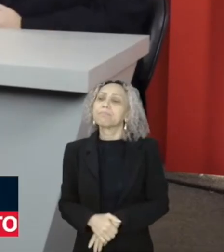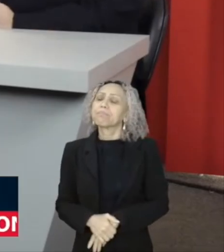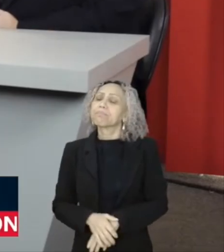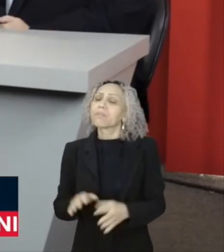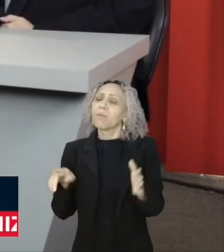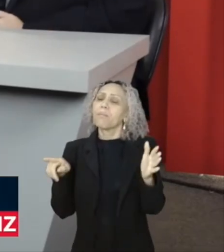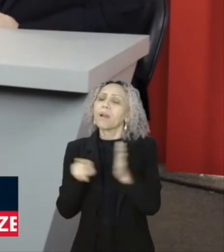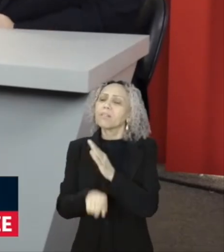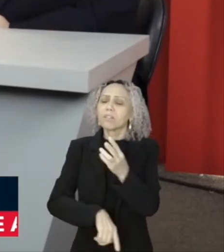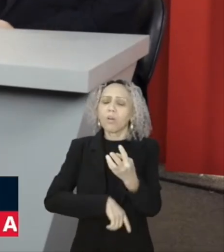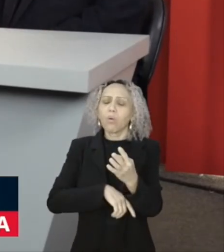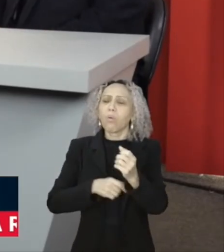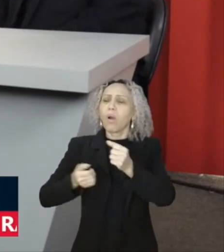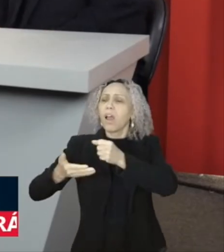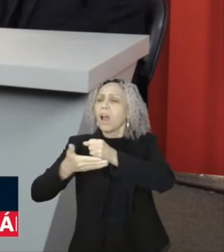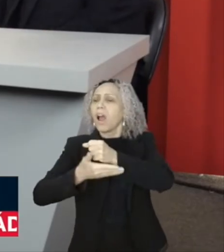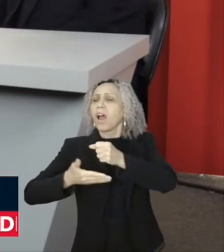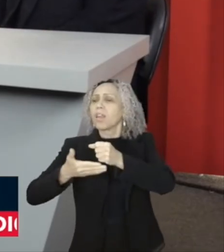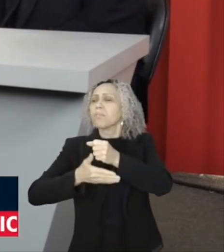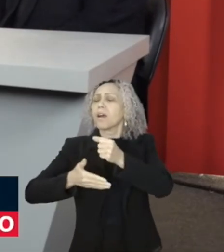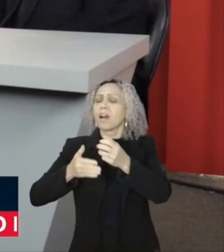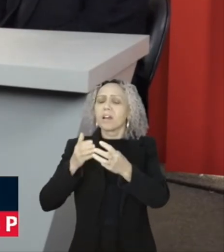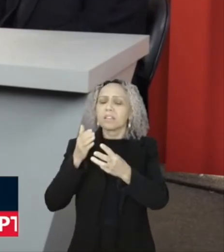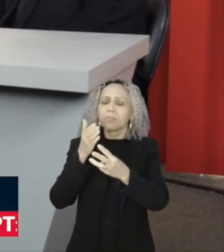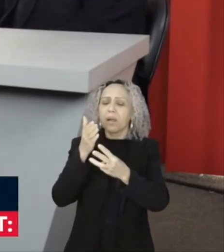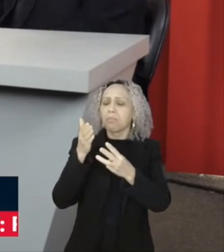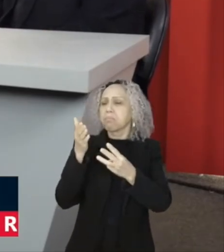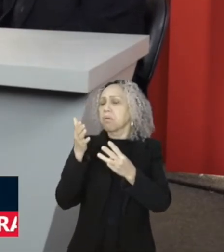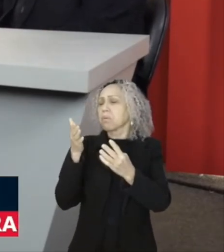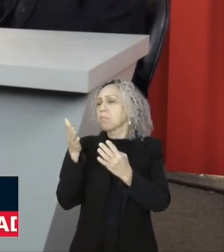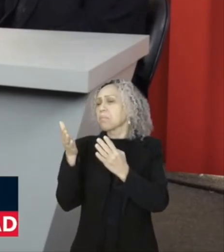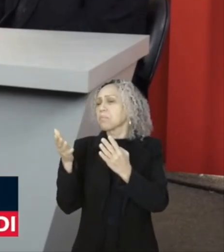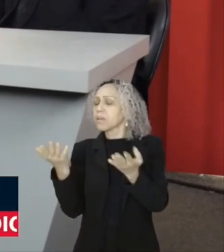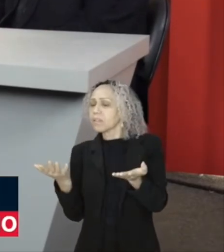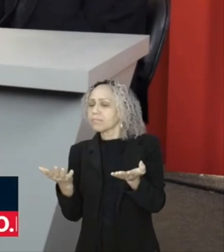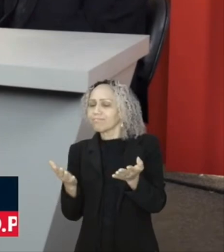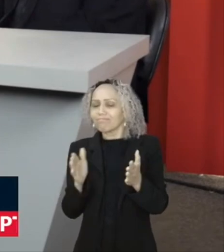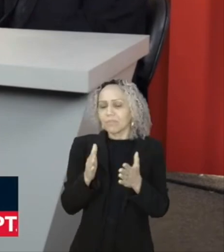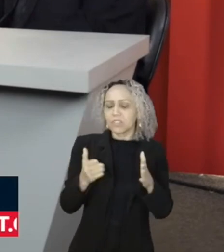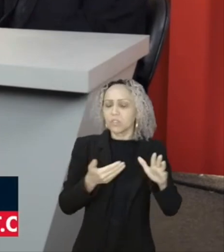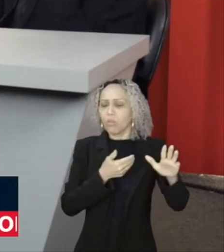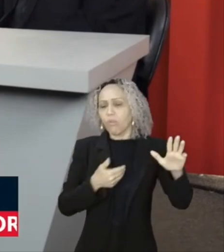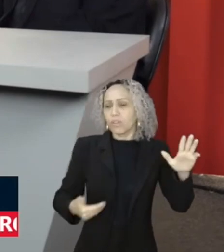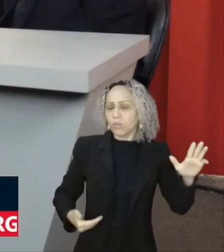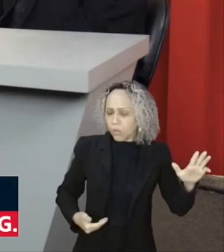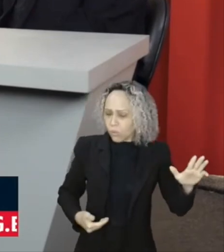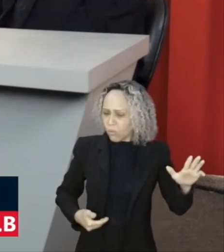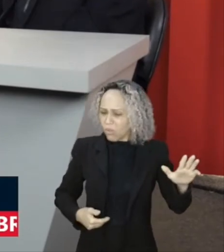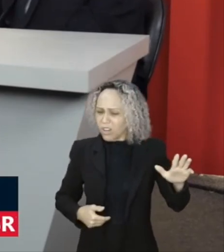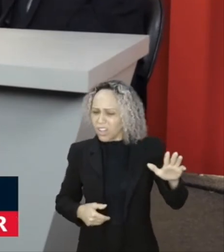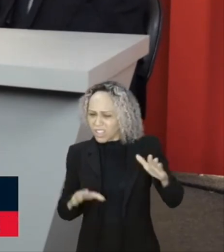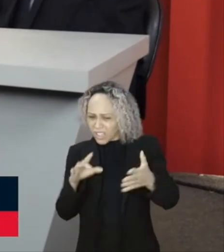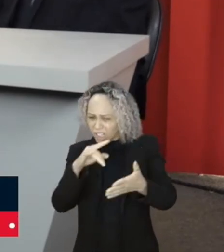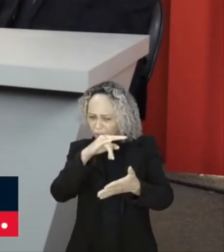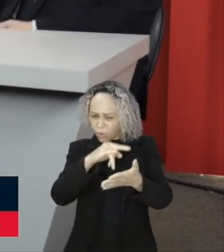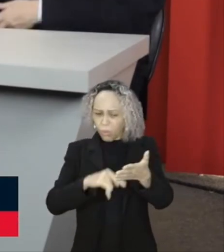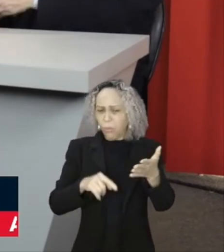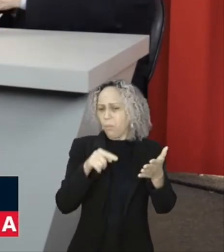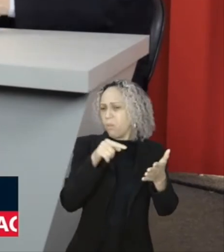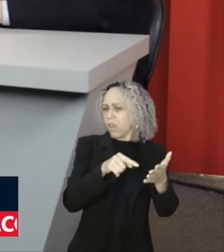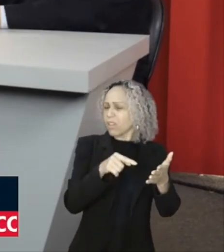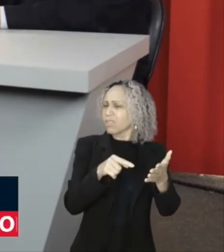participativo assinado pelo presidente Lula, entregue ao Congresso? Que retrato de país a gente tem ali nesse documento? Bom, isso é